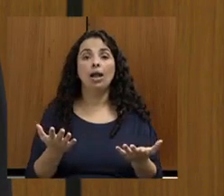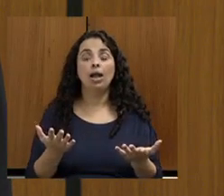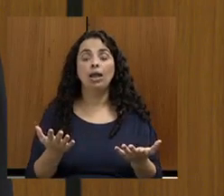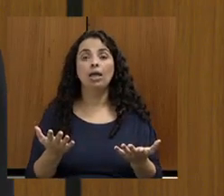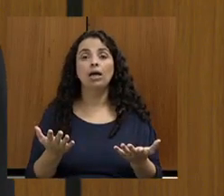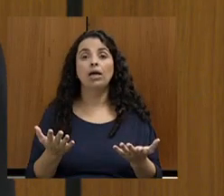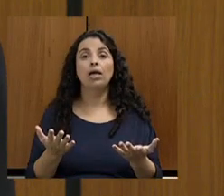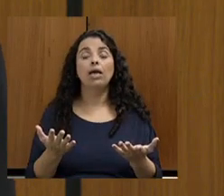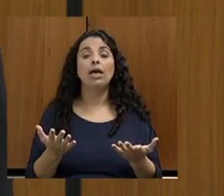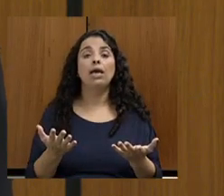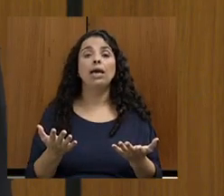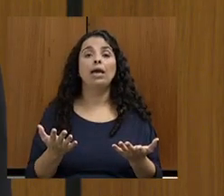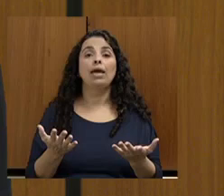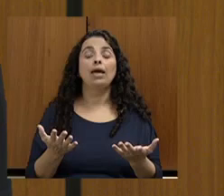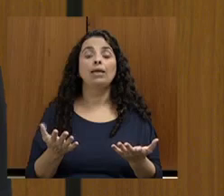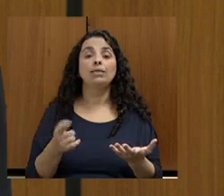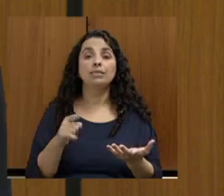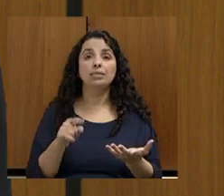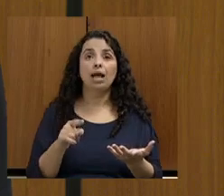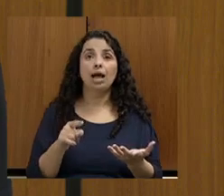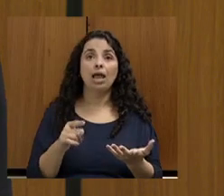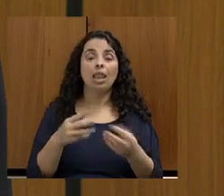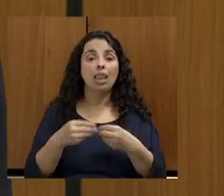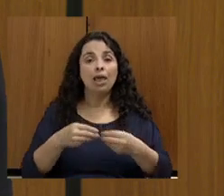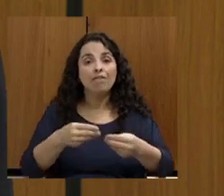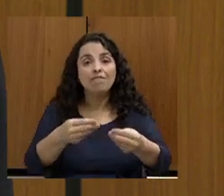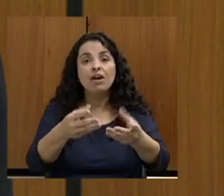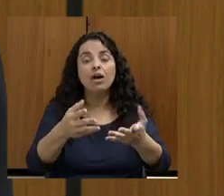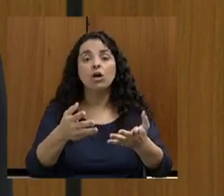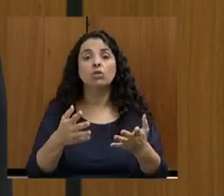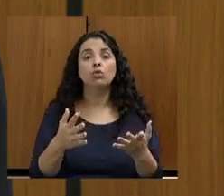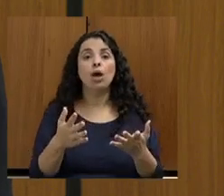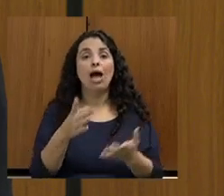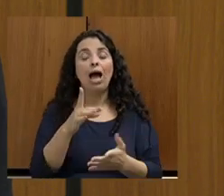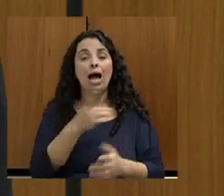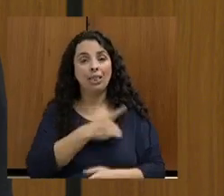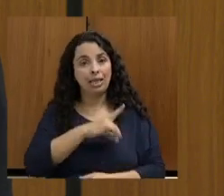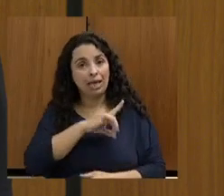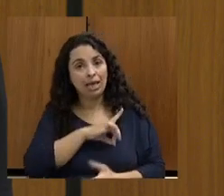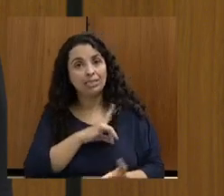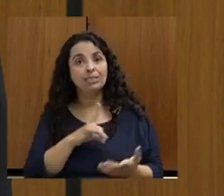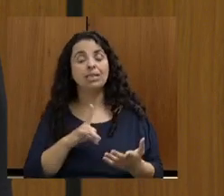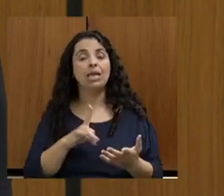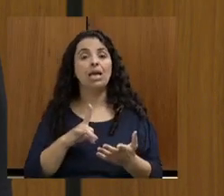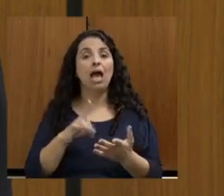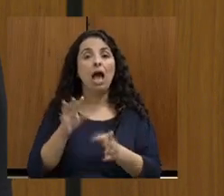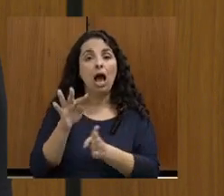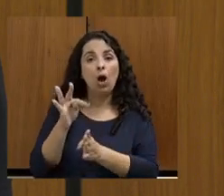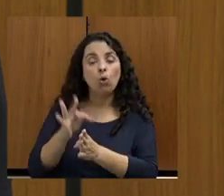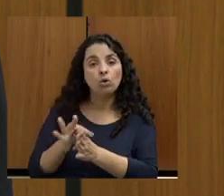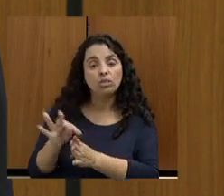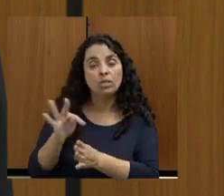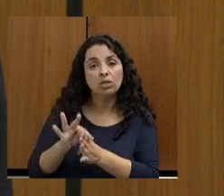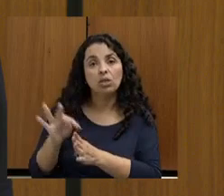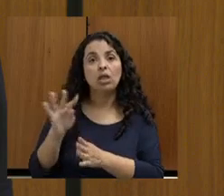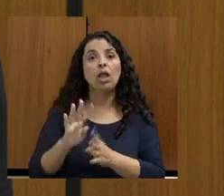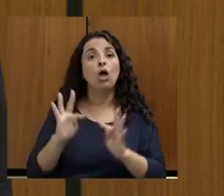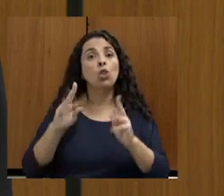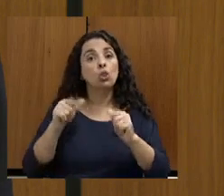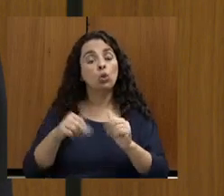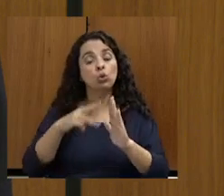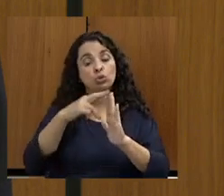tutelar, todos os relatos, todos os relatórios que também estão à